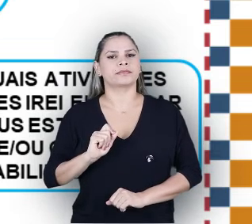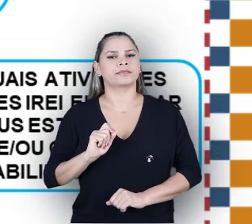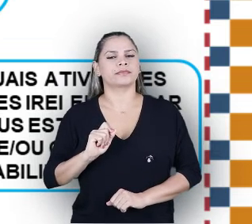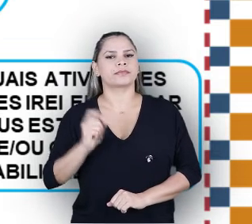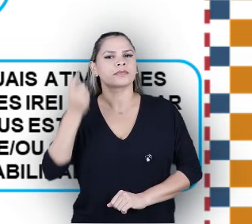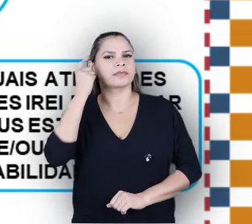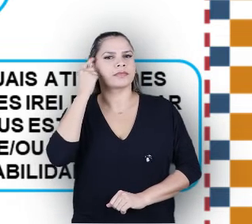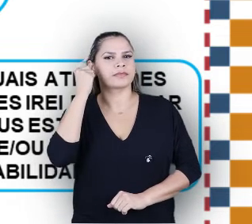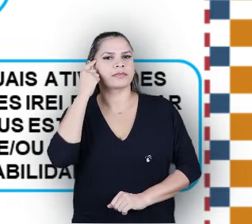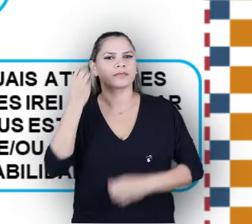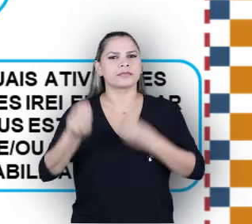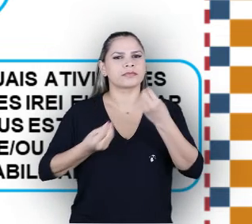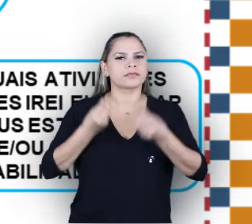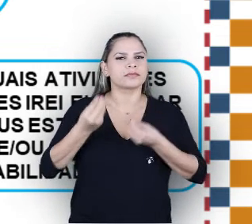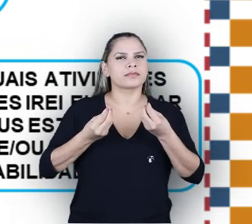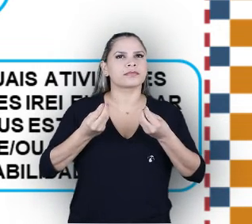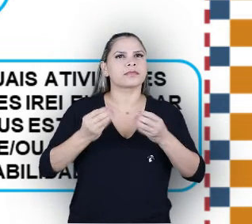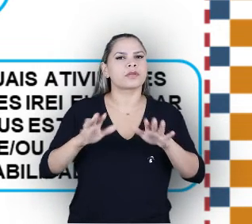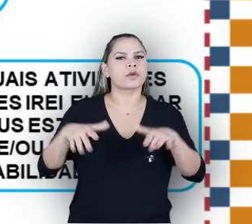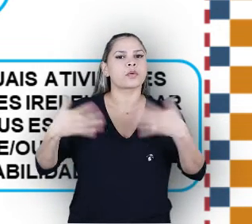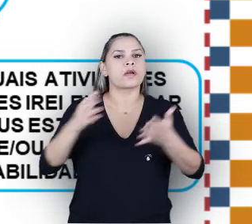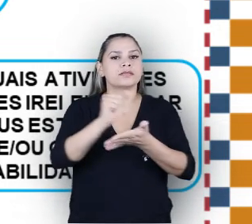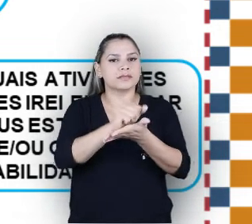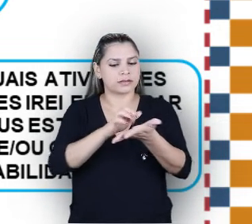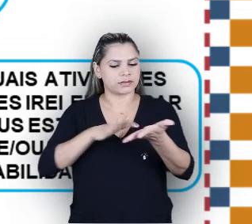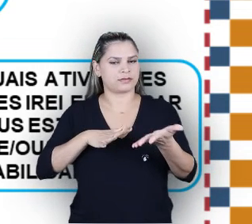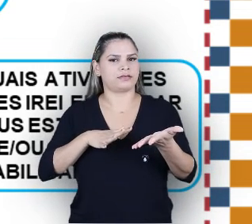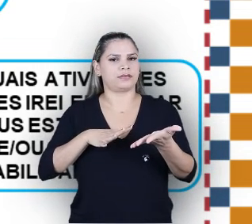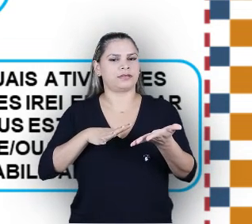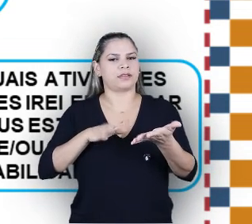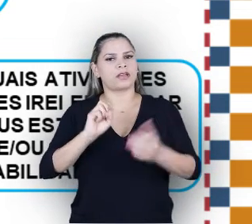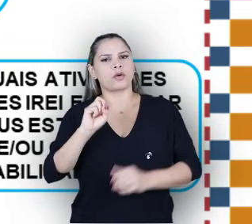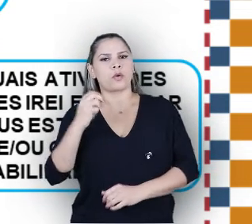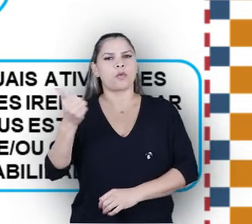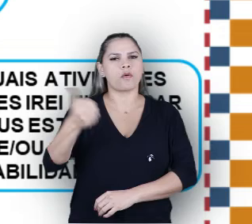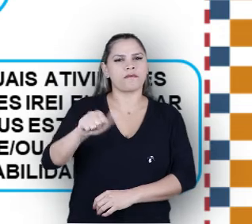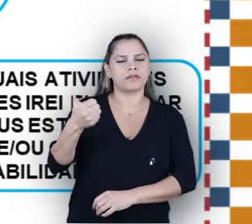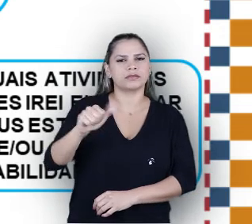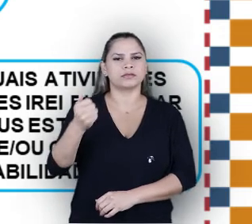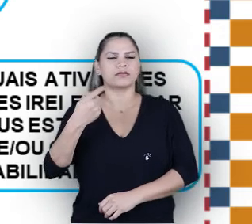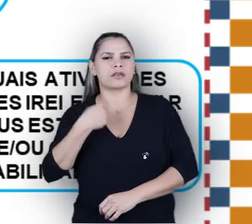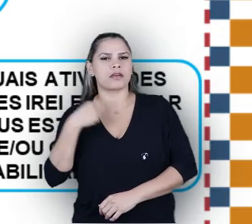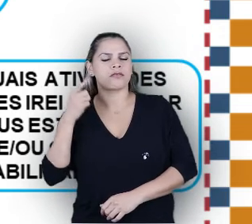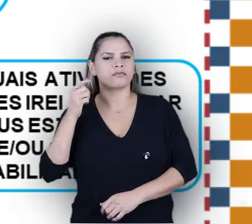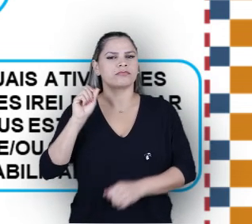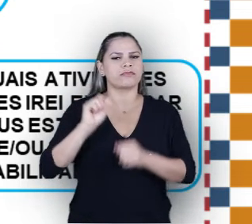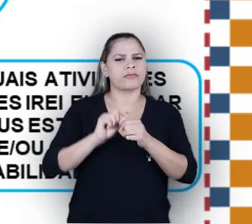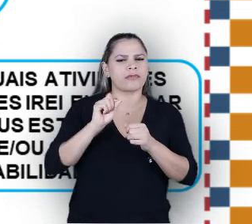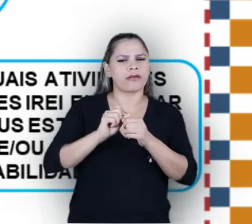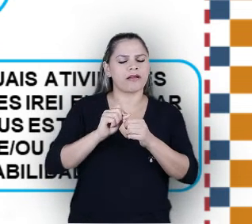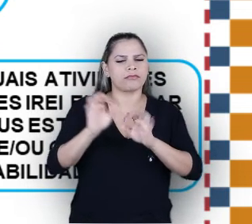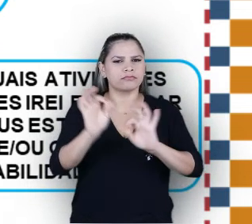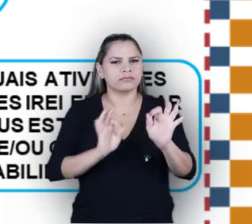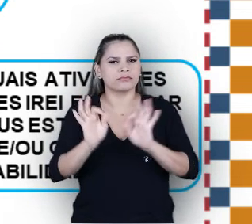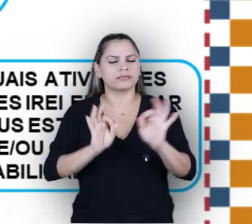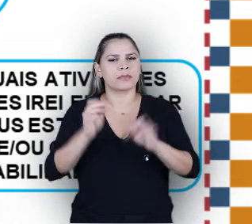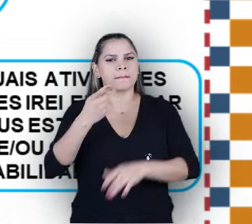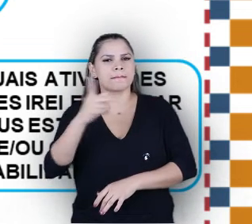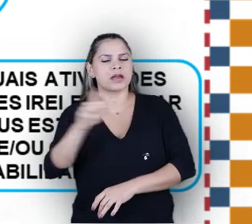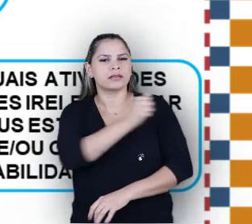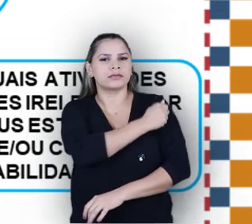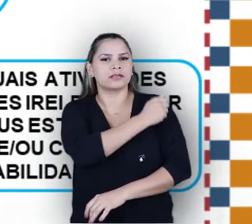estudantes desenvolvam e ou consolidam essas habilidades. Mas professor e professora, é importante que